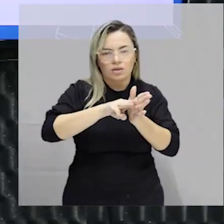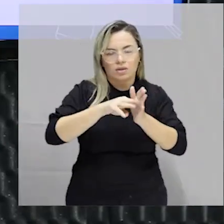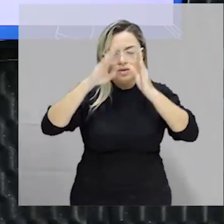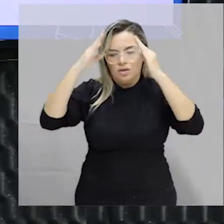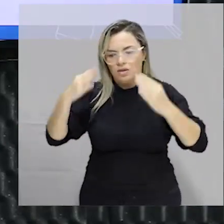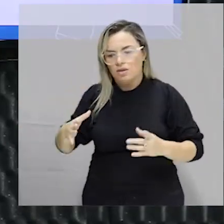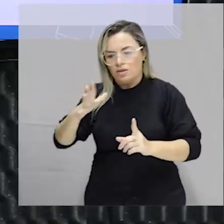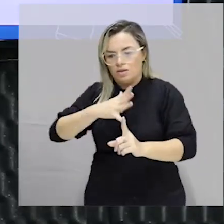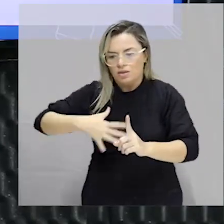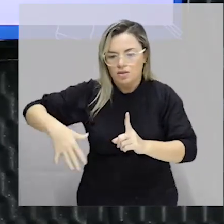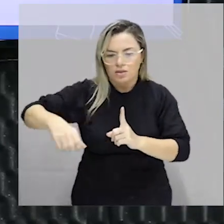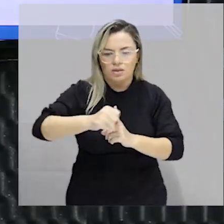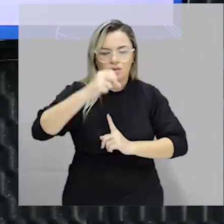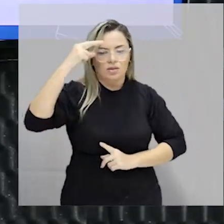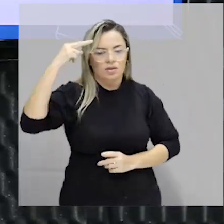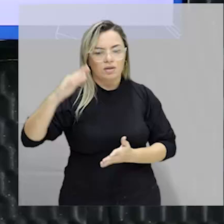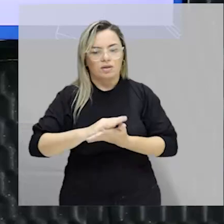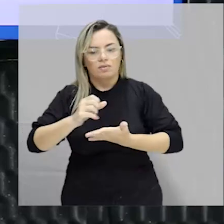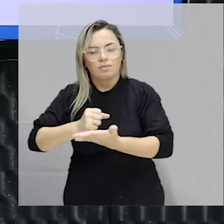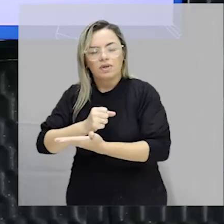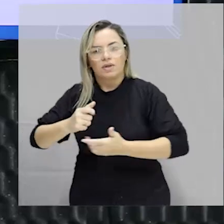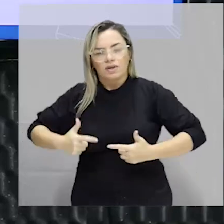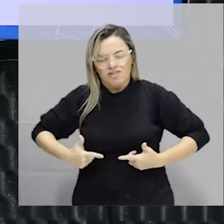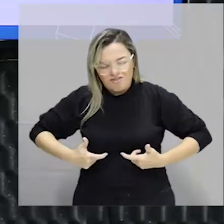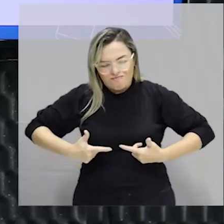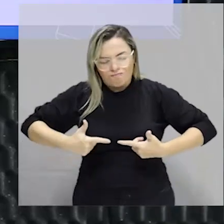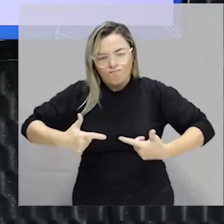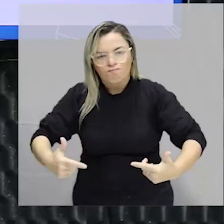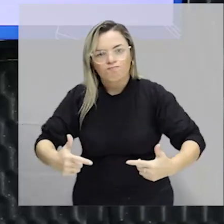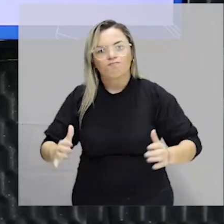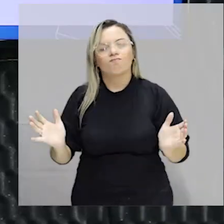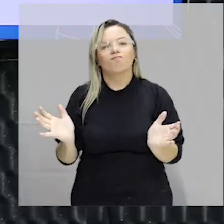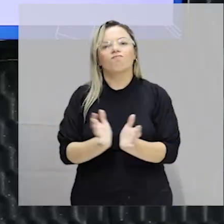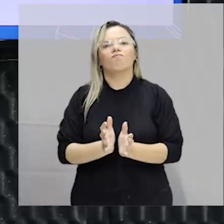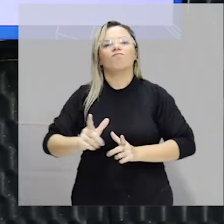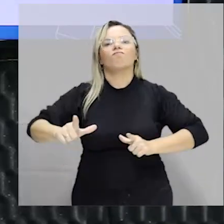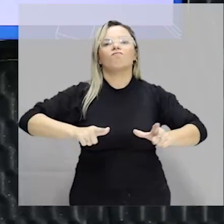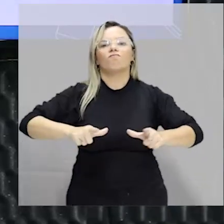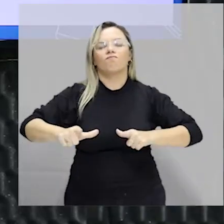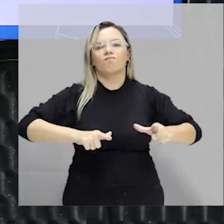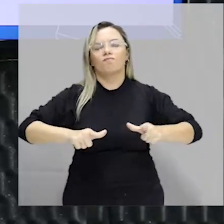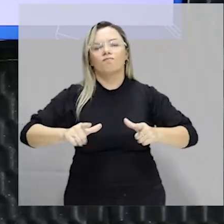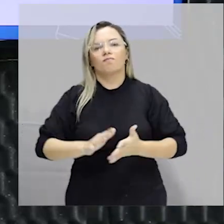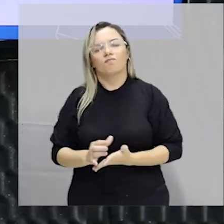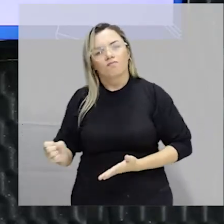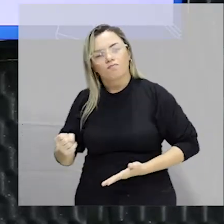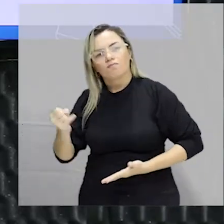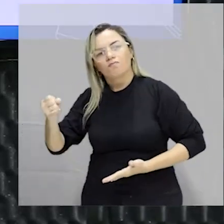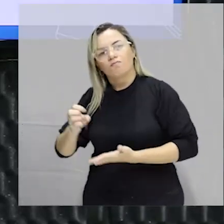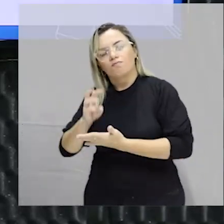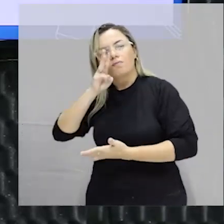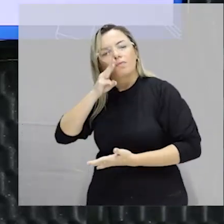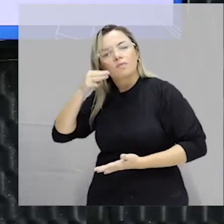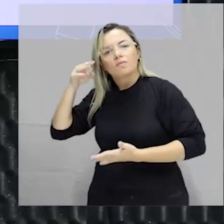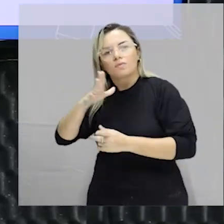luta de classes. Luta de classes é o conceito mais relevante da obra do Marx. mostra a ideia de que existe na sociedade um antagonismo,